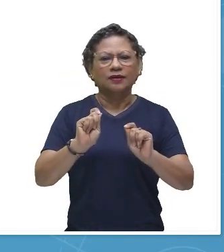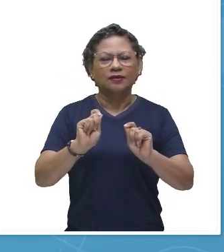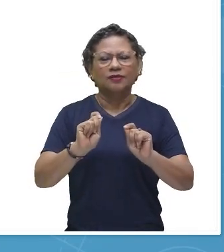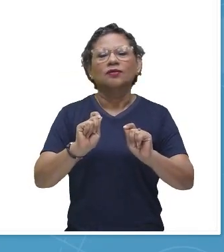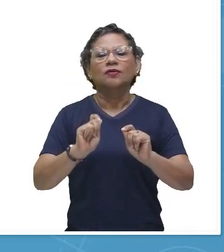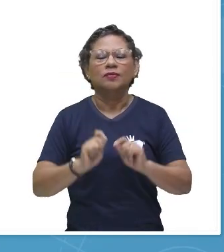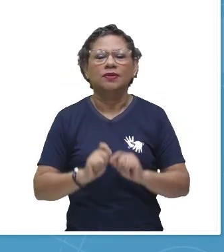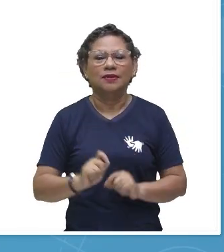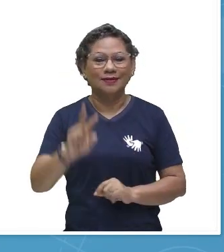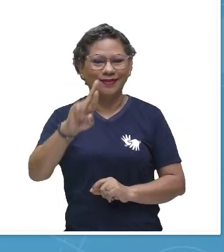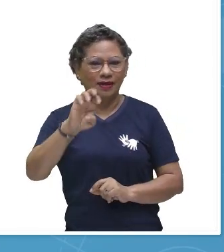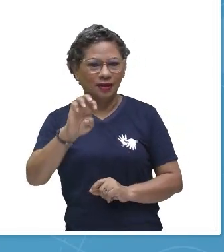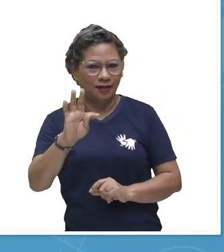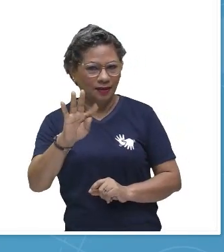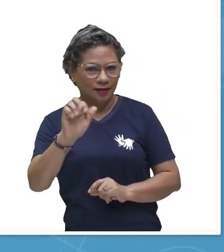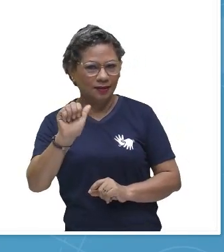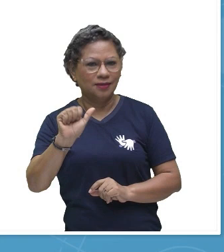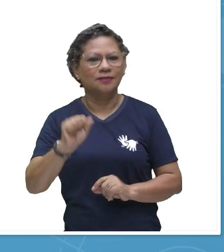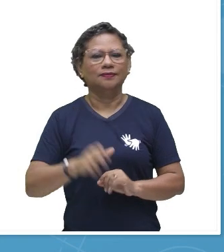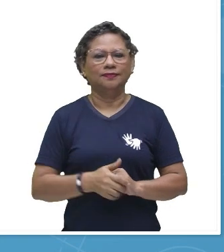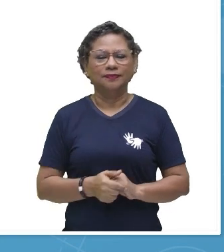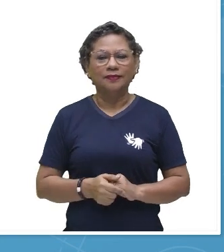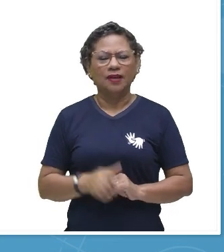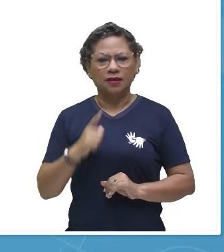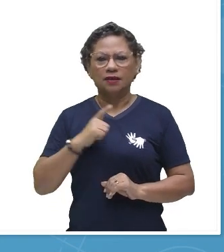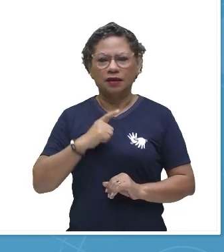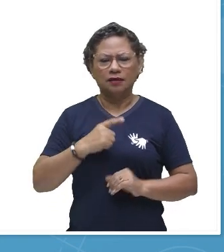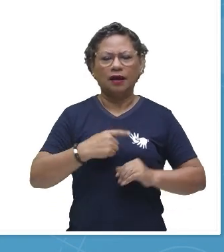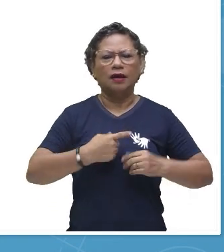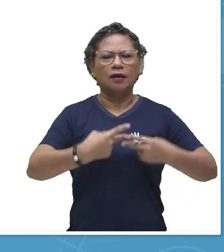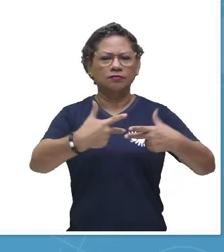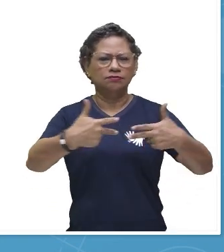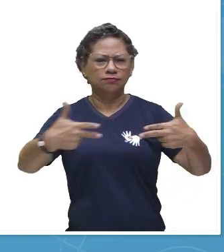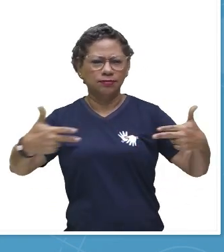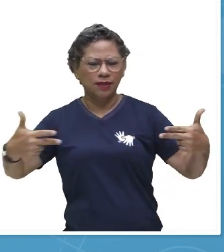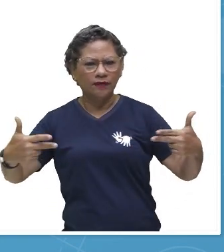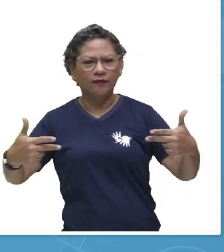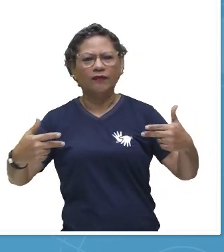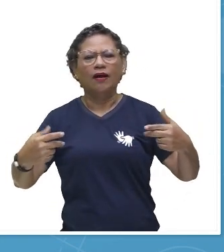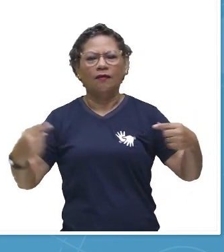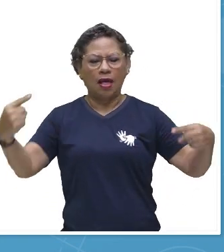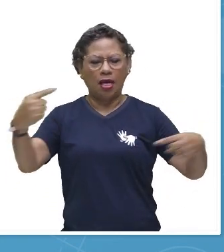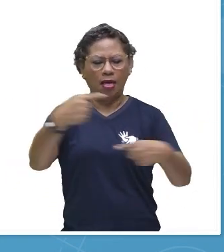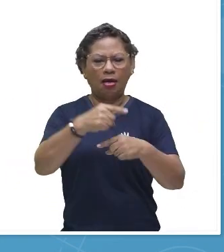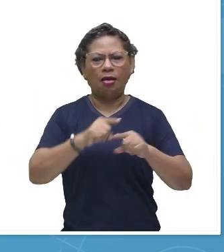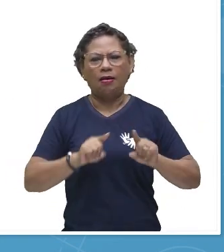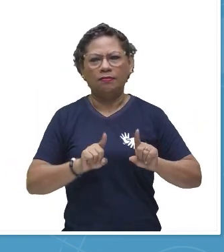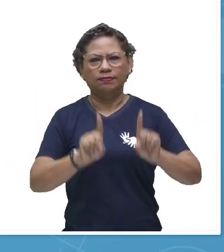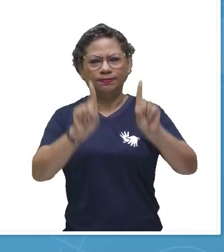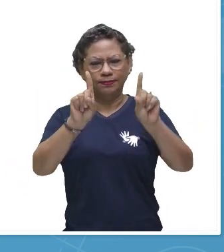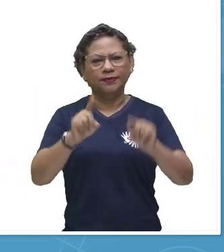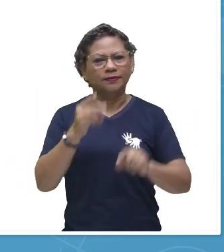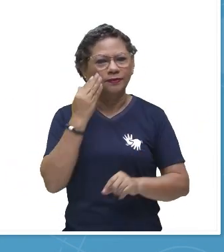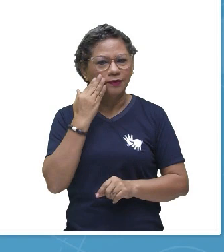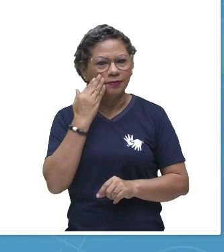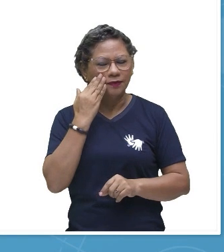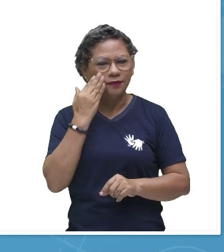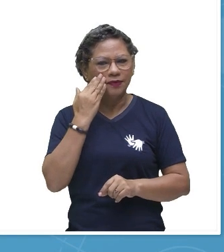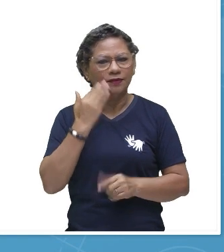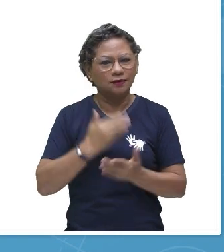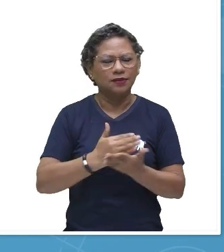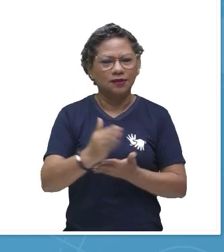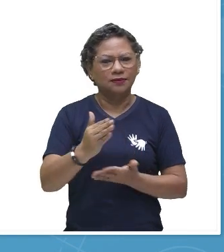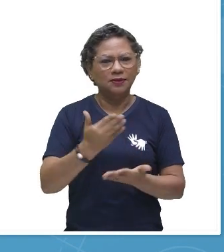então. Temos aí retas paralelas, concorrentes e perpendiculares. Então vamos começar a nossa